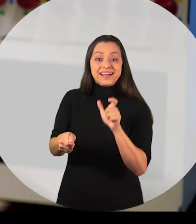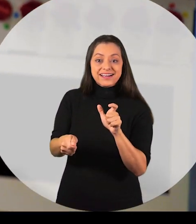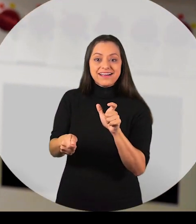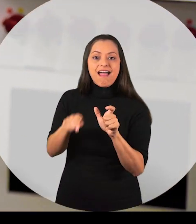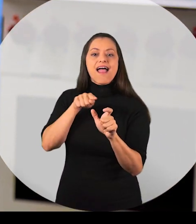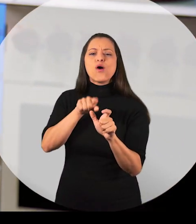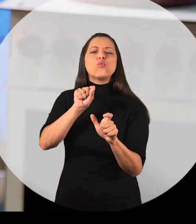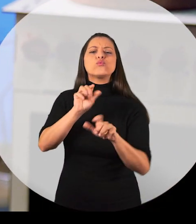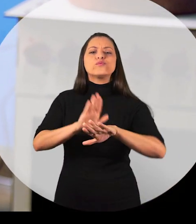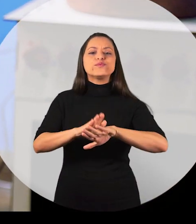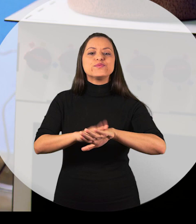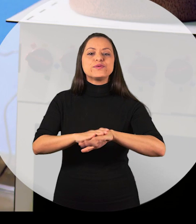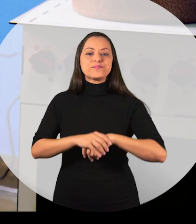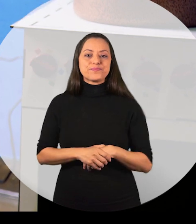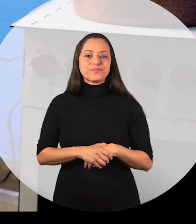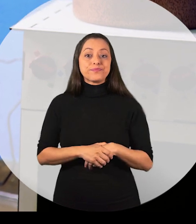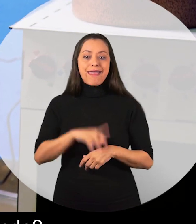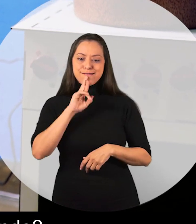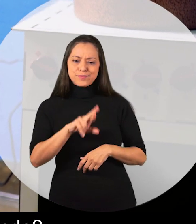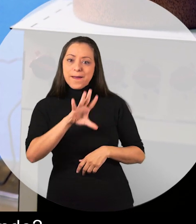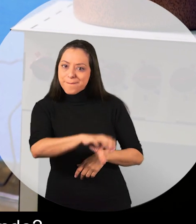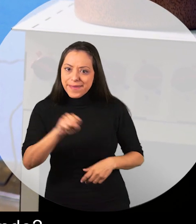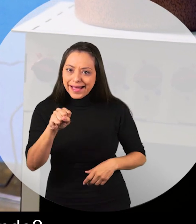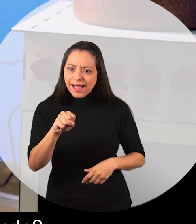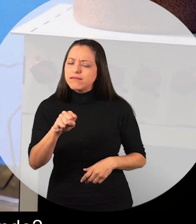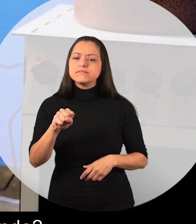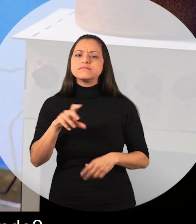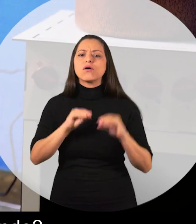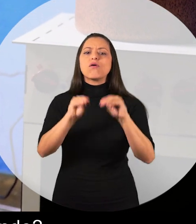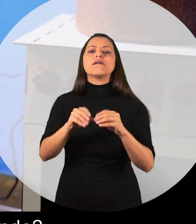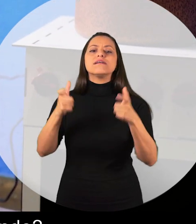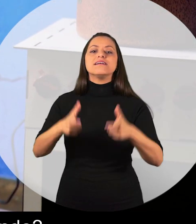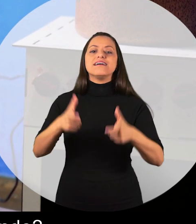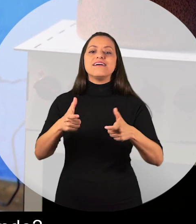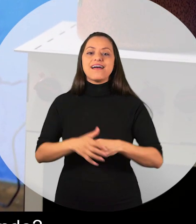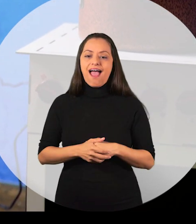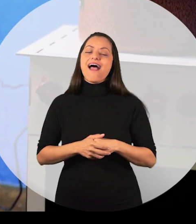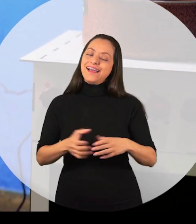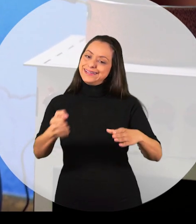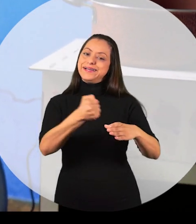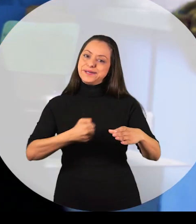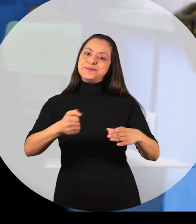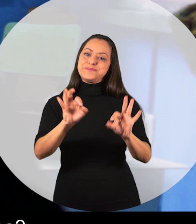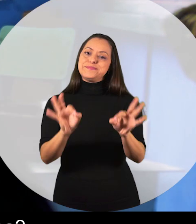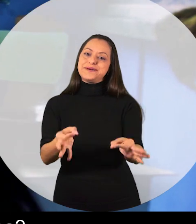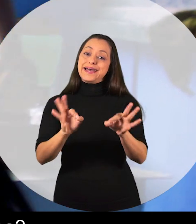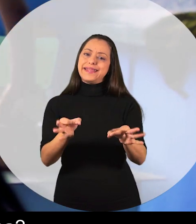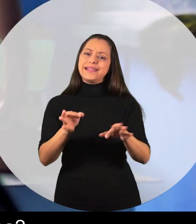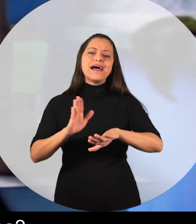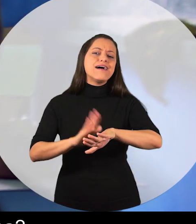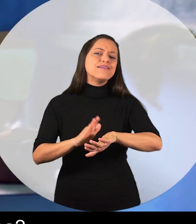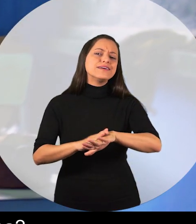que parar, o que vocês têm que fazer? Pegar. E? Colocar onde? Colocar onde? Ah, pra